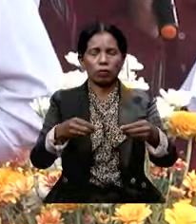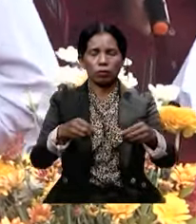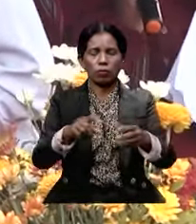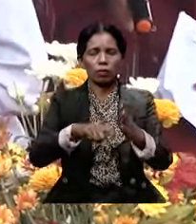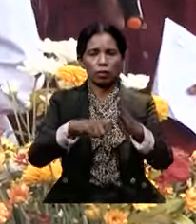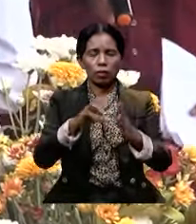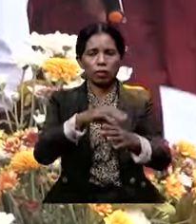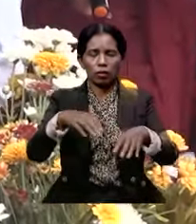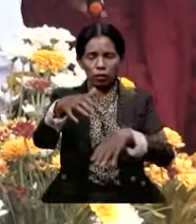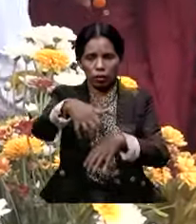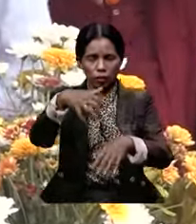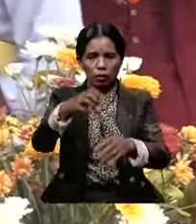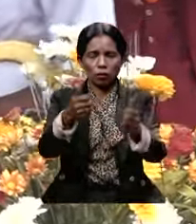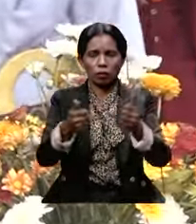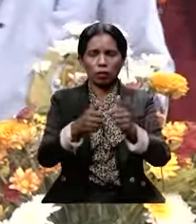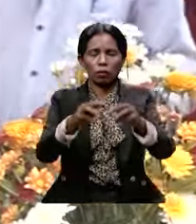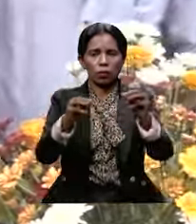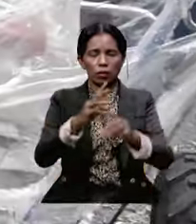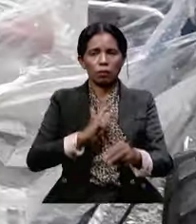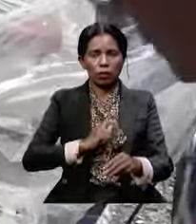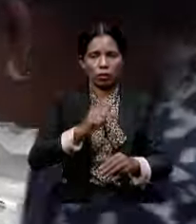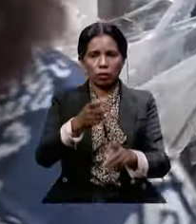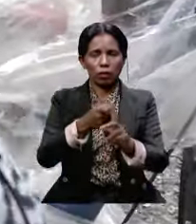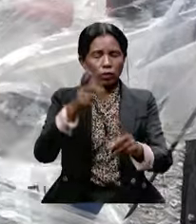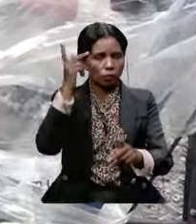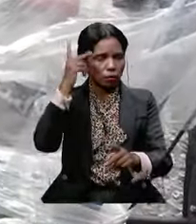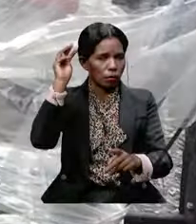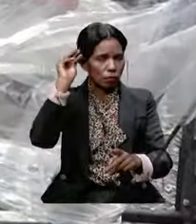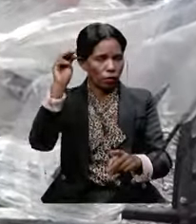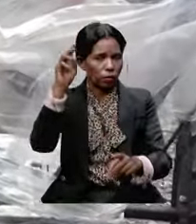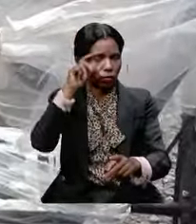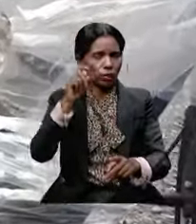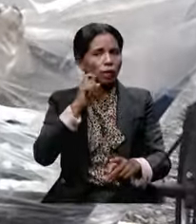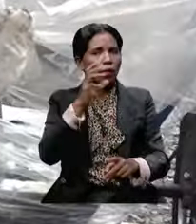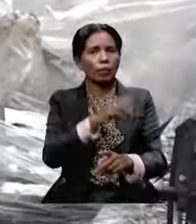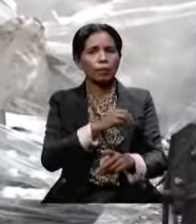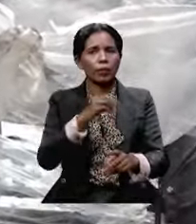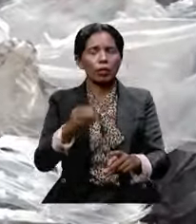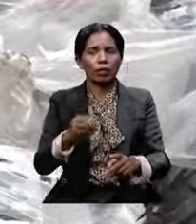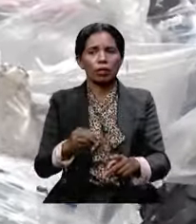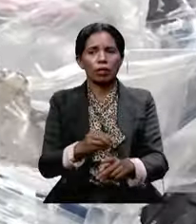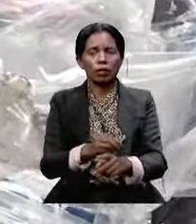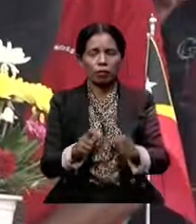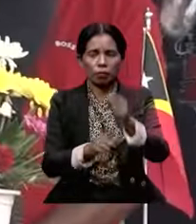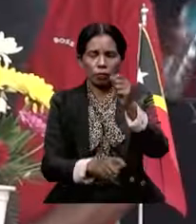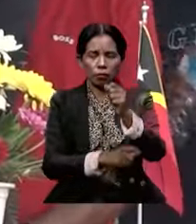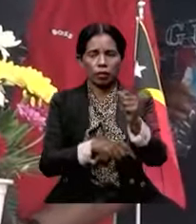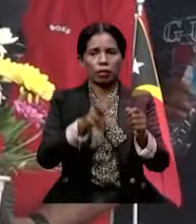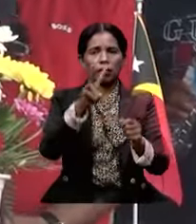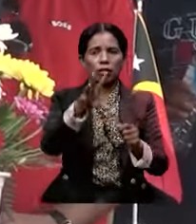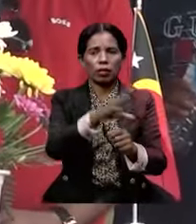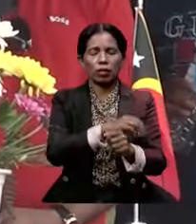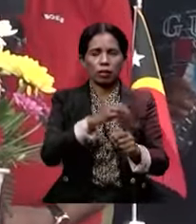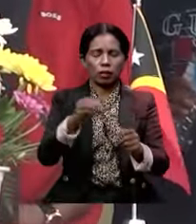autoridade município Manatuto, nebecimo direito, o primeiro-ministro Kairala Sanana Guzmão, no pasta Rihun ida para a escola